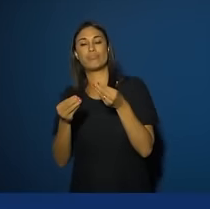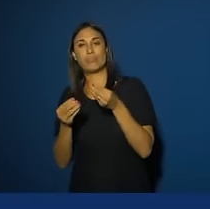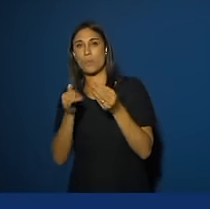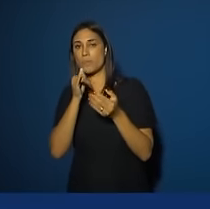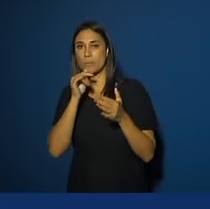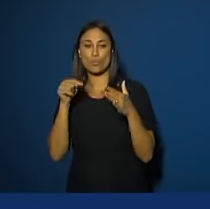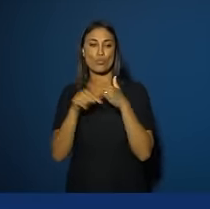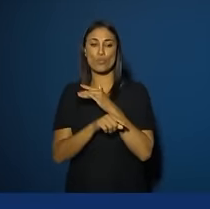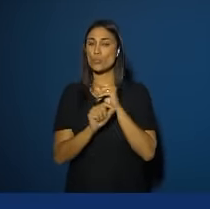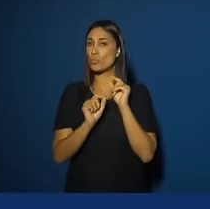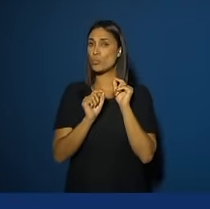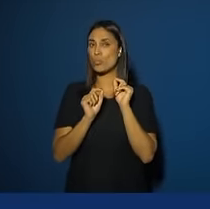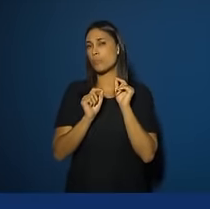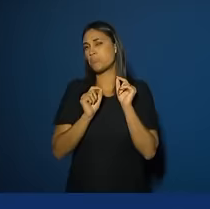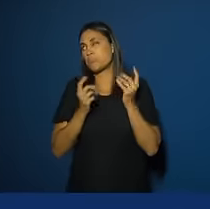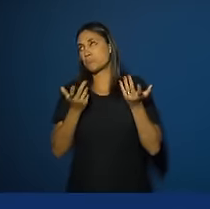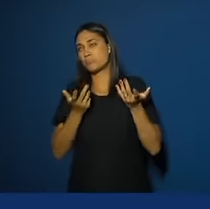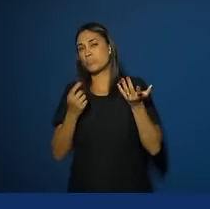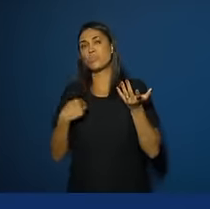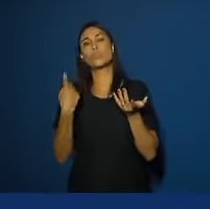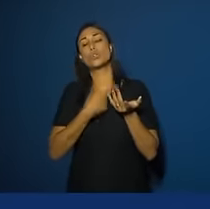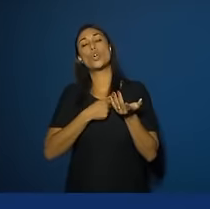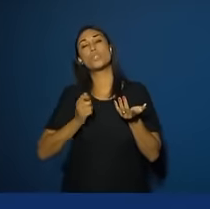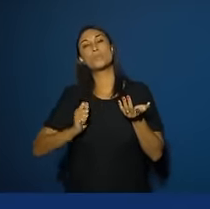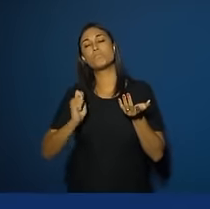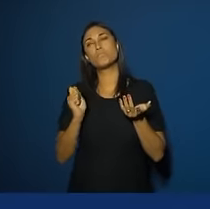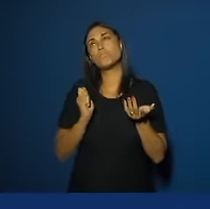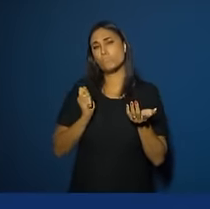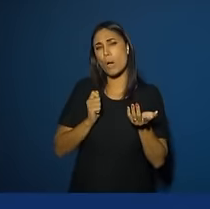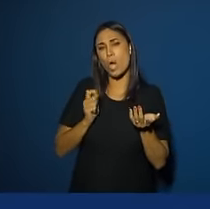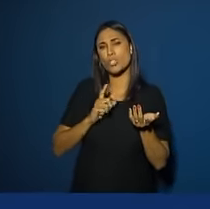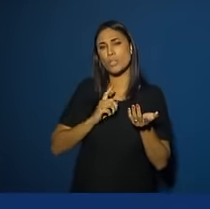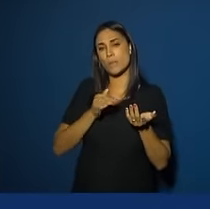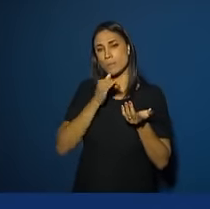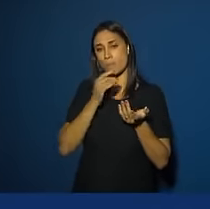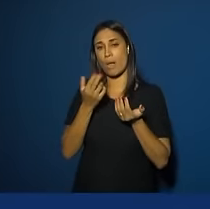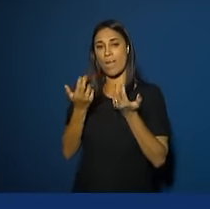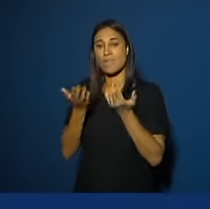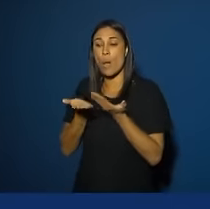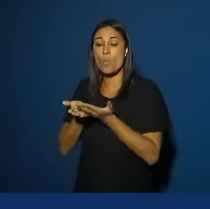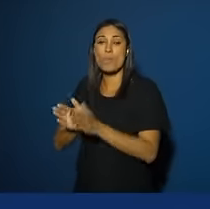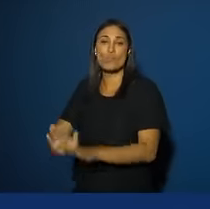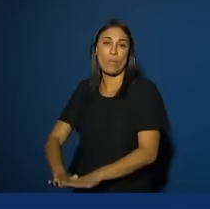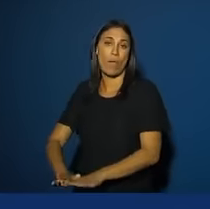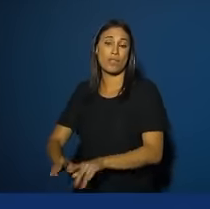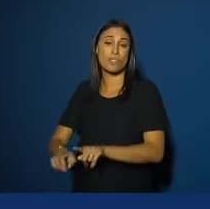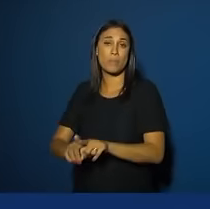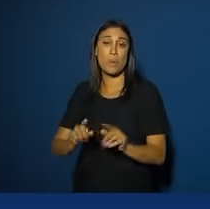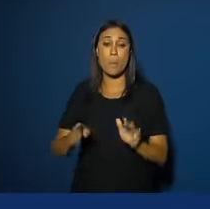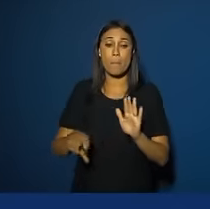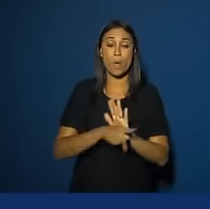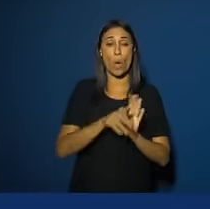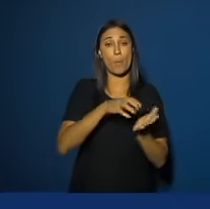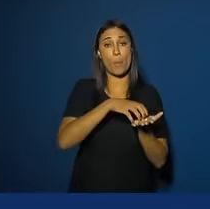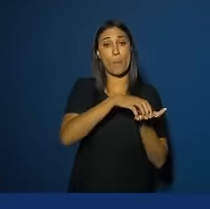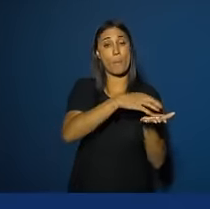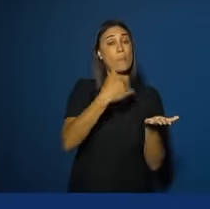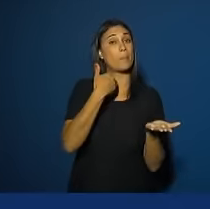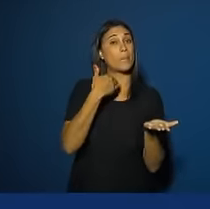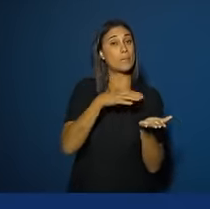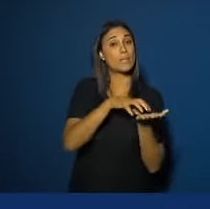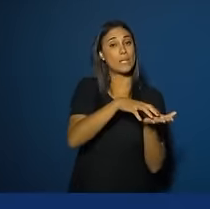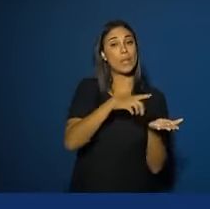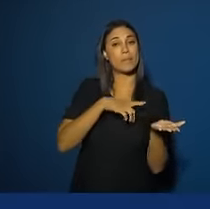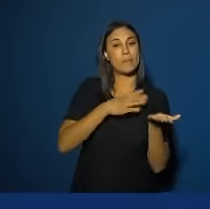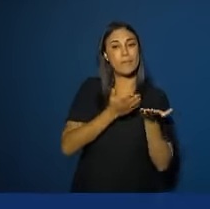no fundo, a gente poderia ter um pouco, isso aí, essa humildade, o próprio Banco Central também colocar